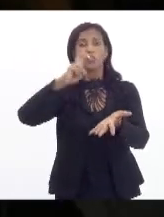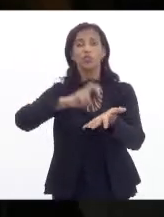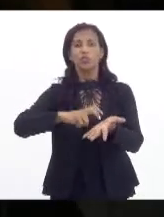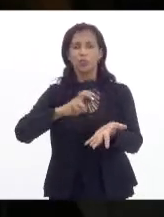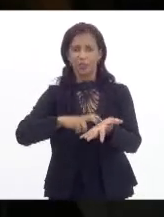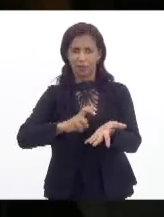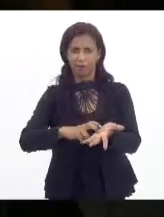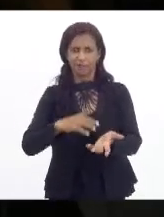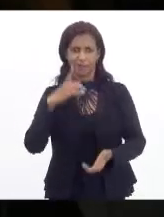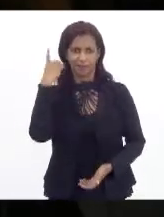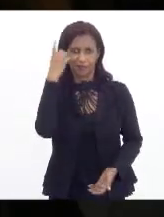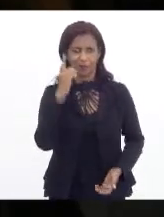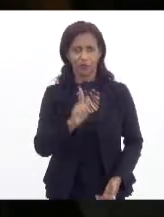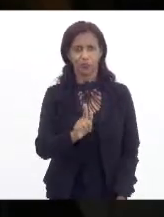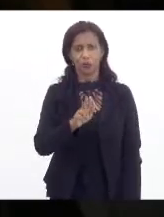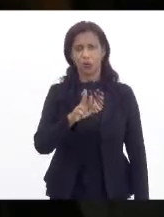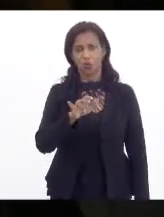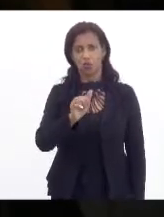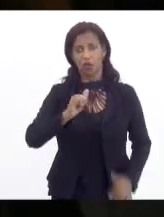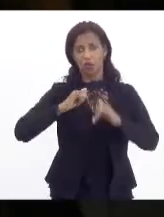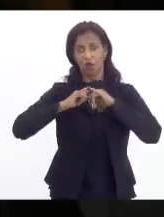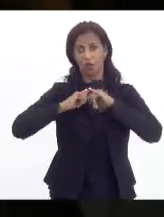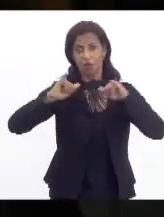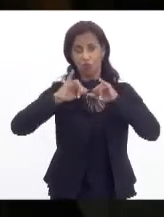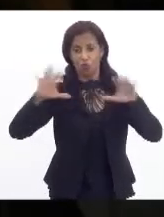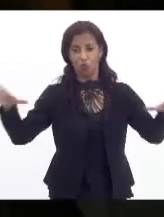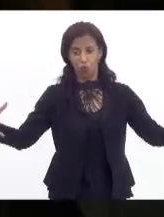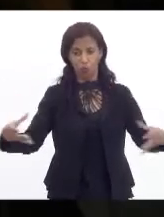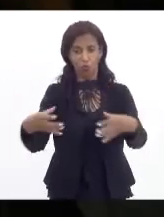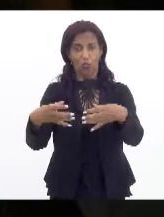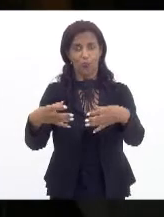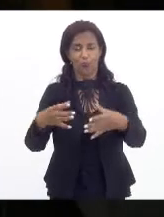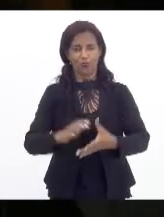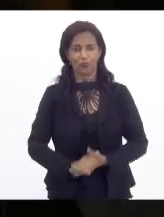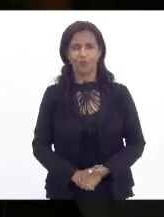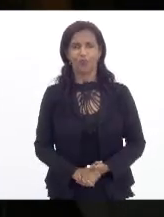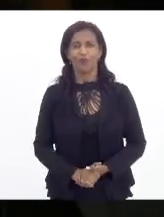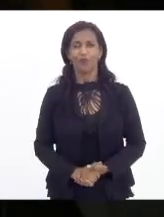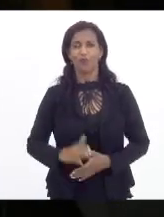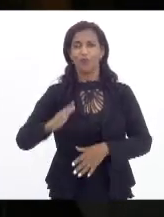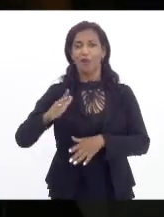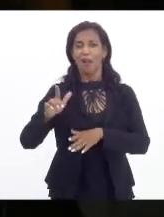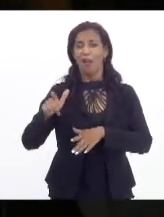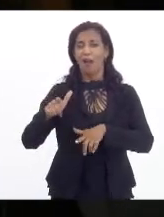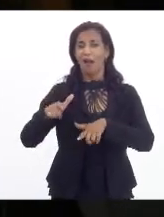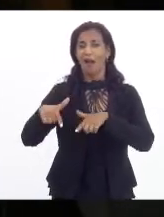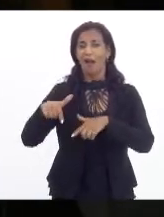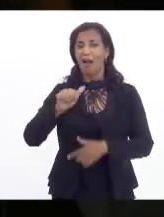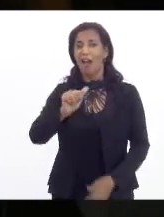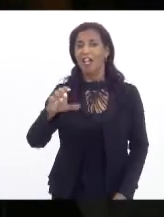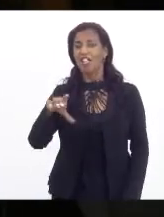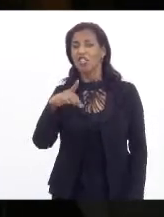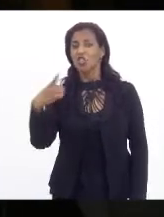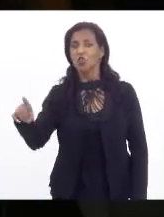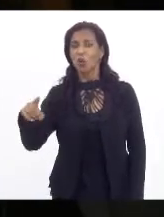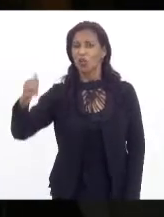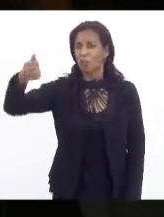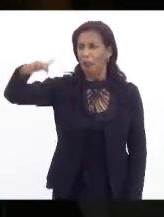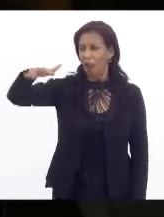Gustavo Schmidt, ele anunciou a coletiva. Ações da Petrobras